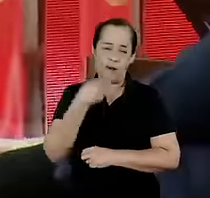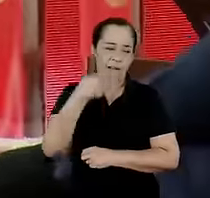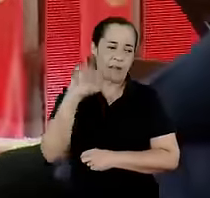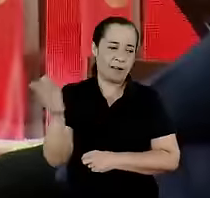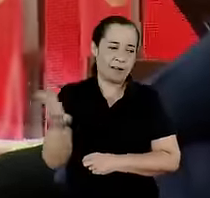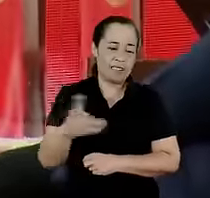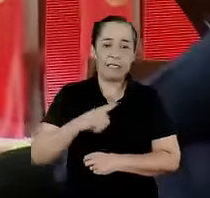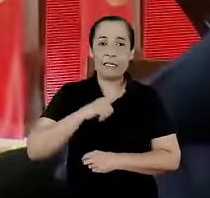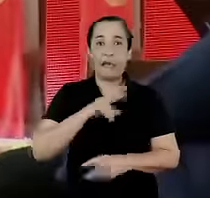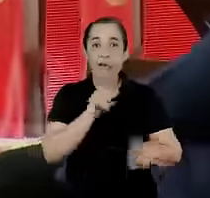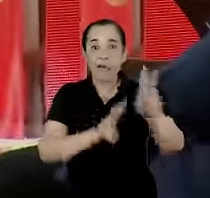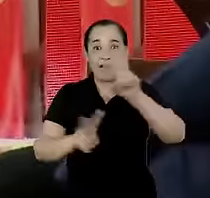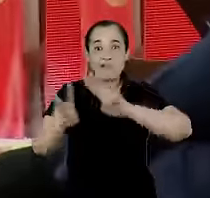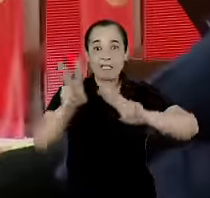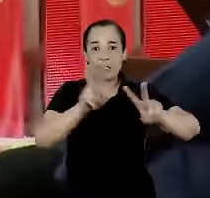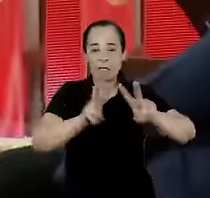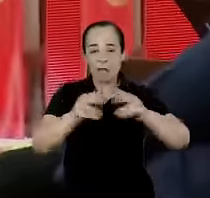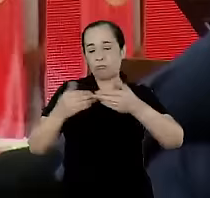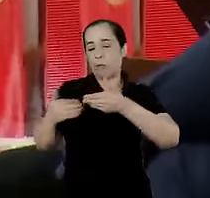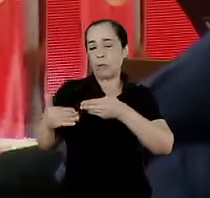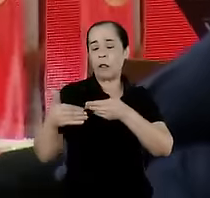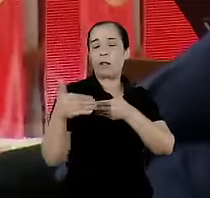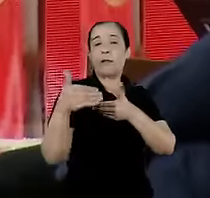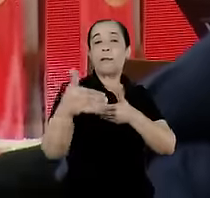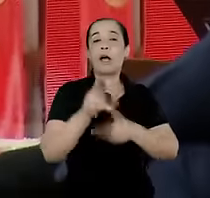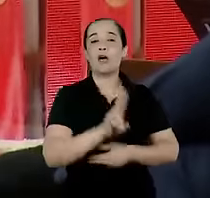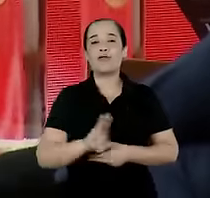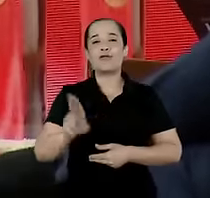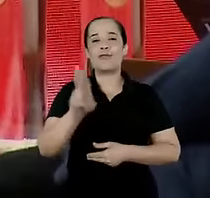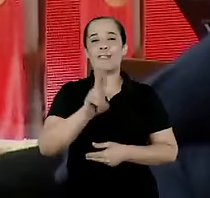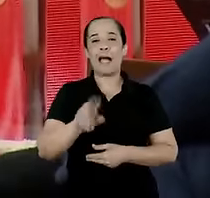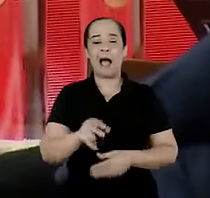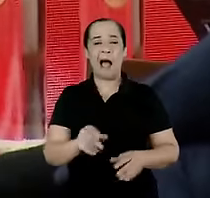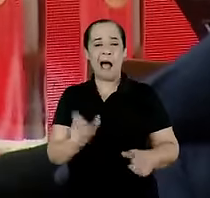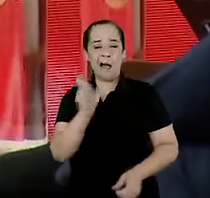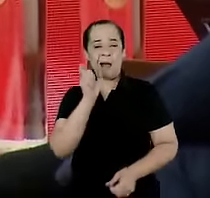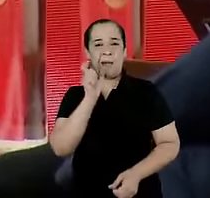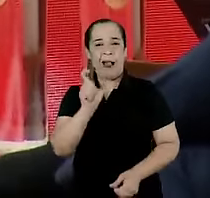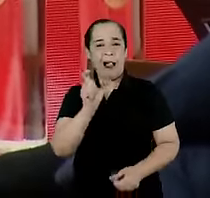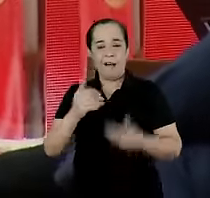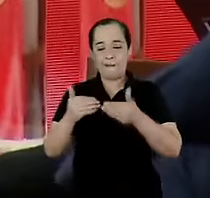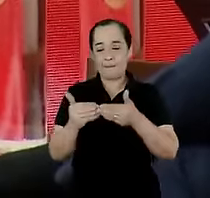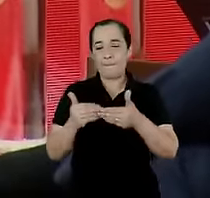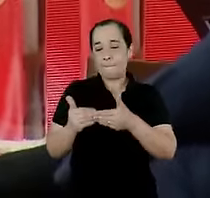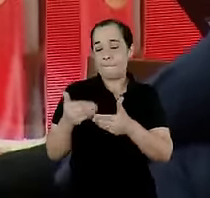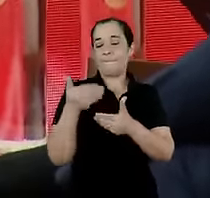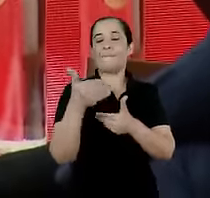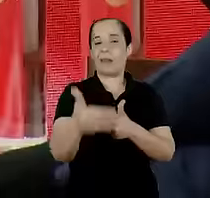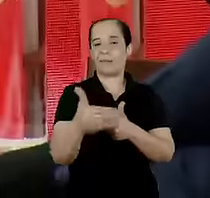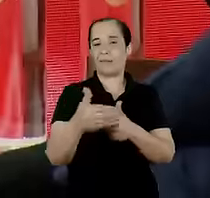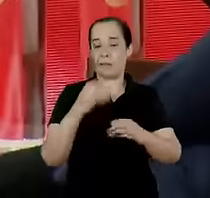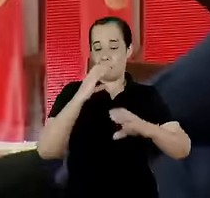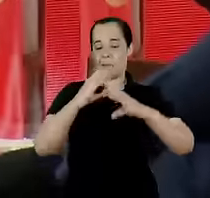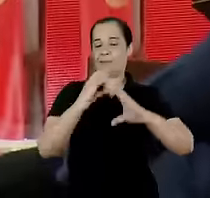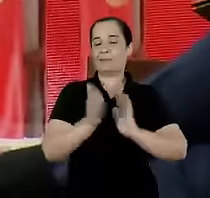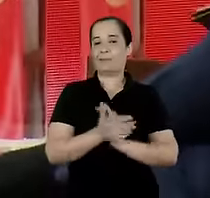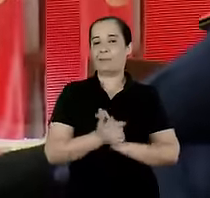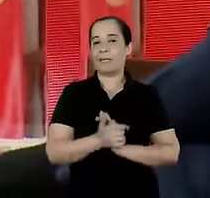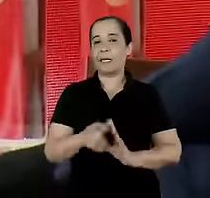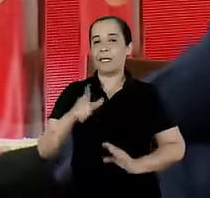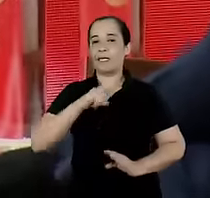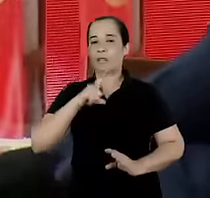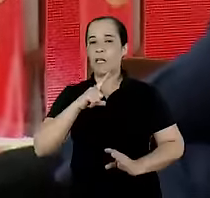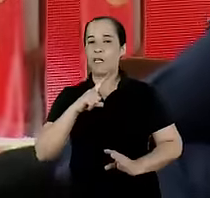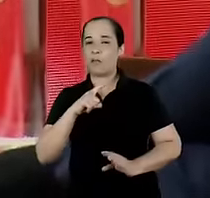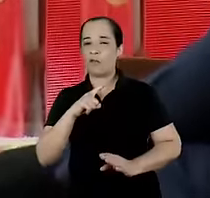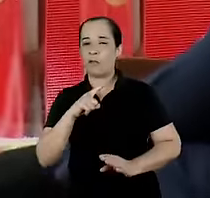visibilidade suficiente né para usar a palavra próximas que foi O que foi feito na comunicação teve uma declaração que gerou algum ruído acho que